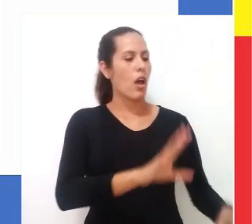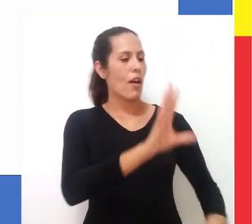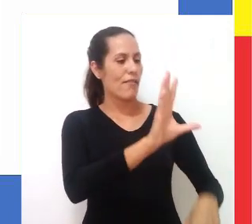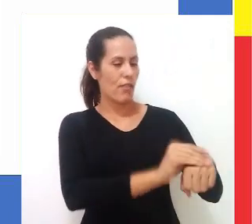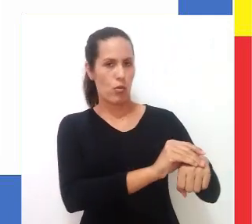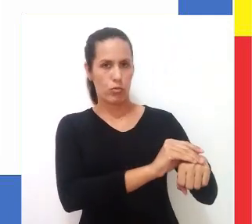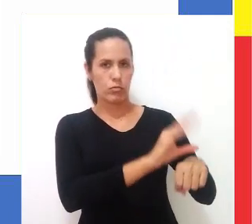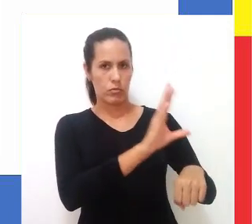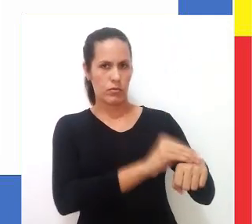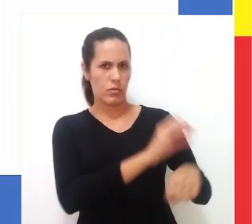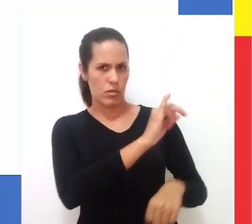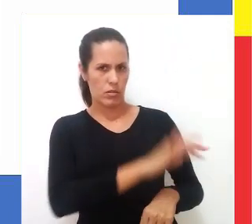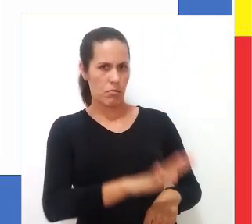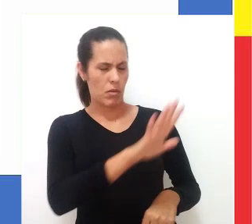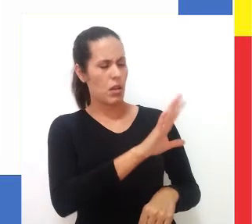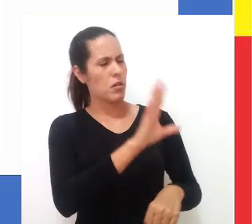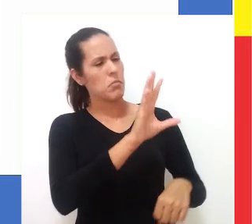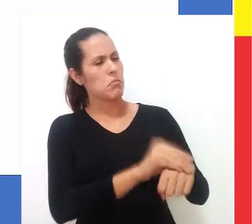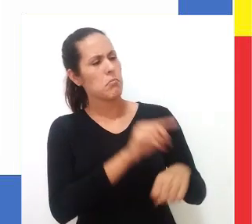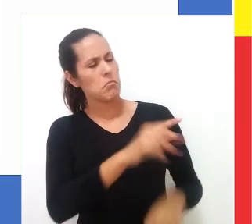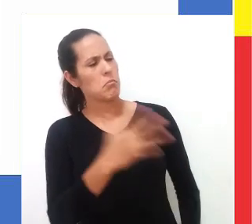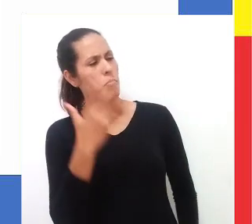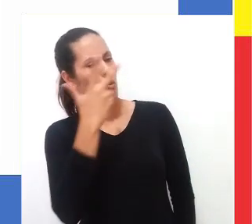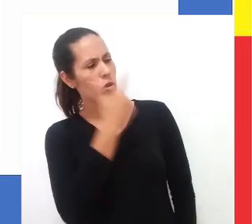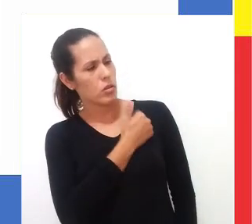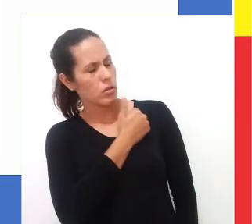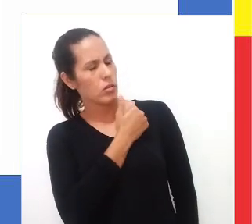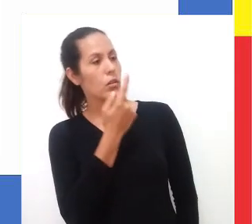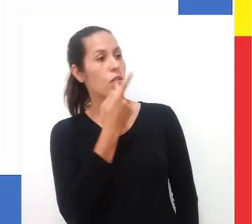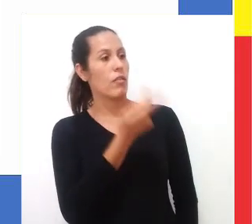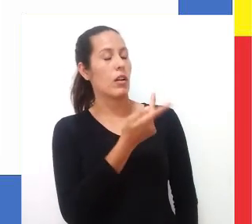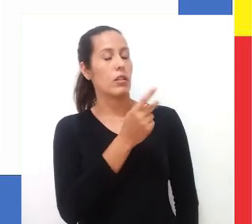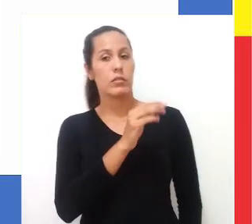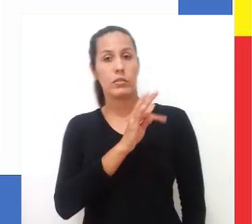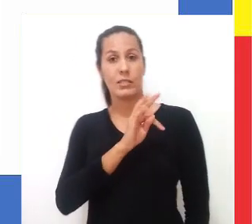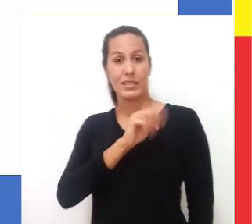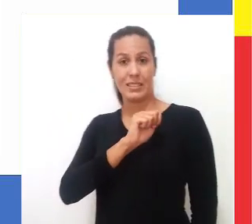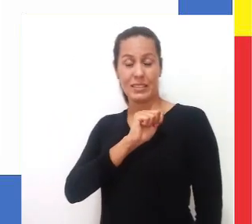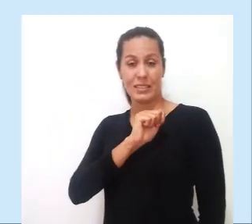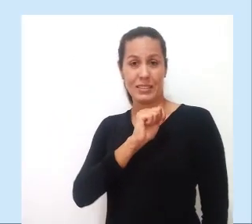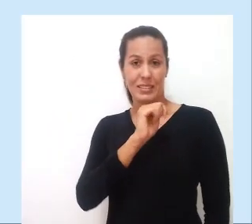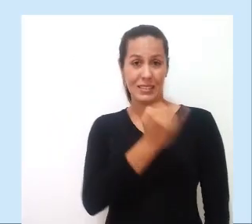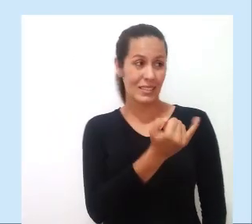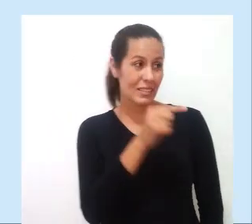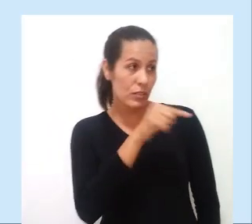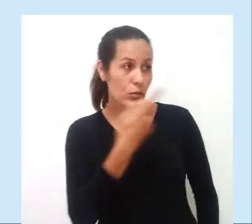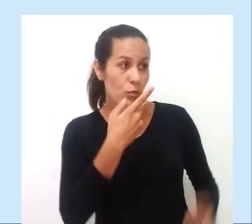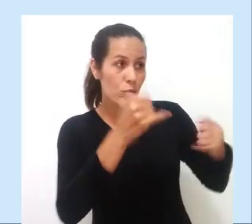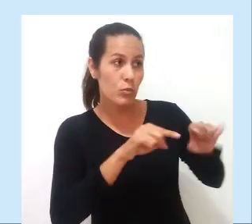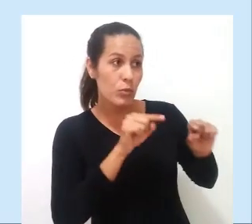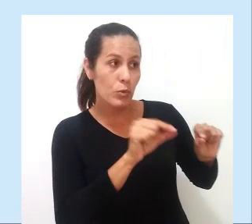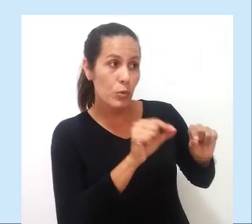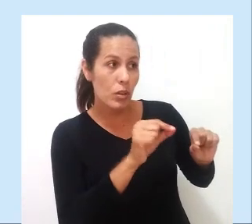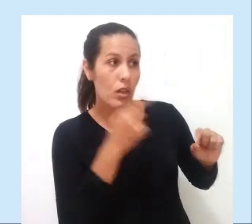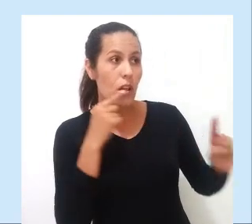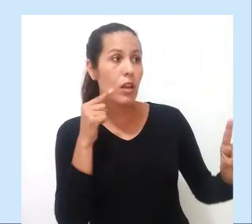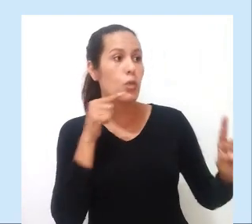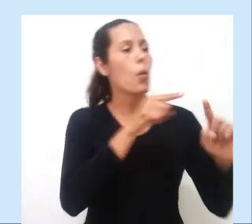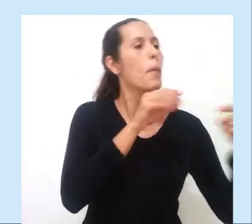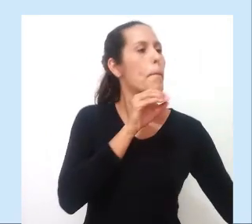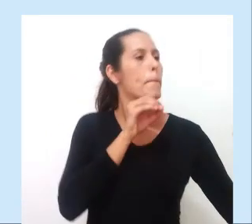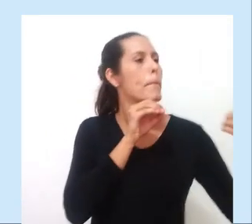Então, esta foto ou esta imagem é muito bonita. Então, quando eu uso this, eu já observo que o que? Eu